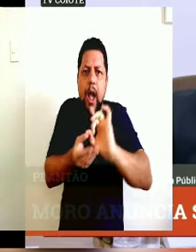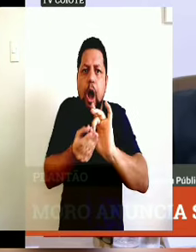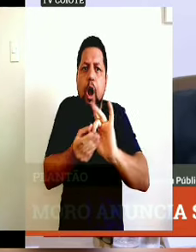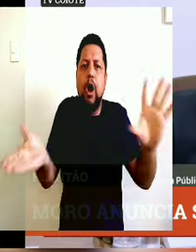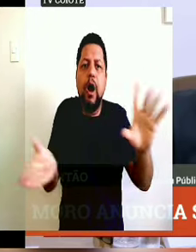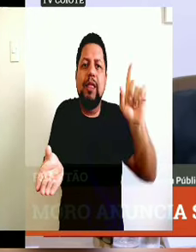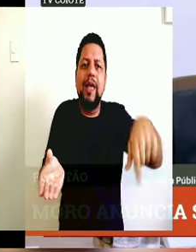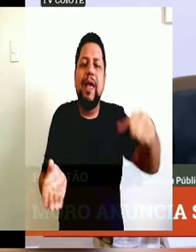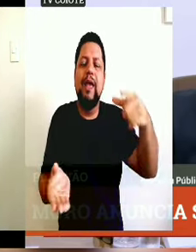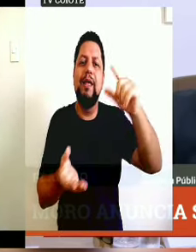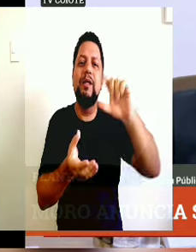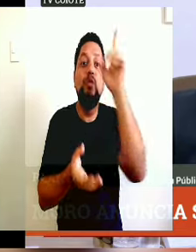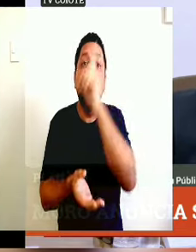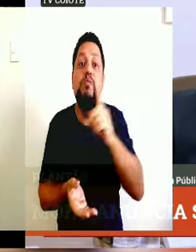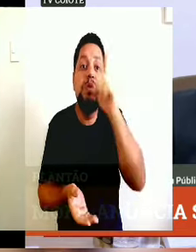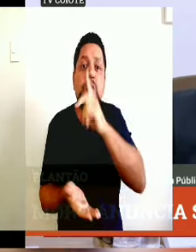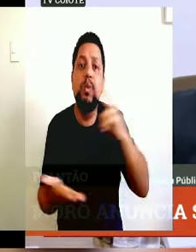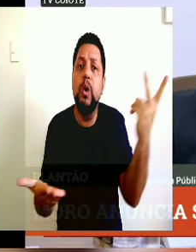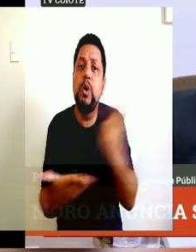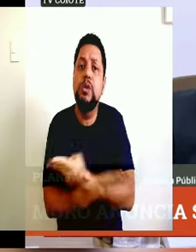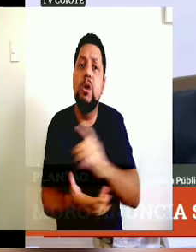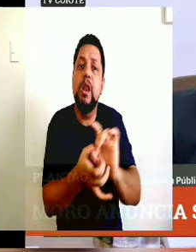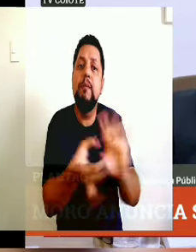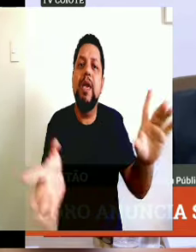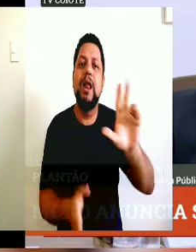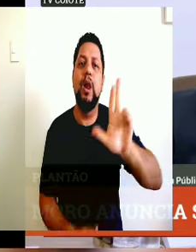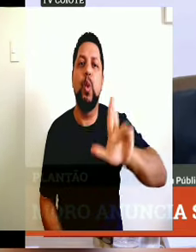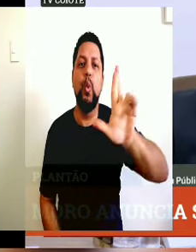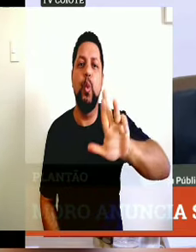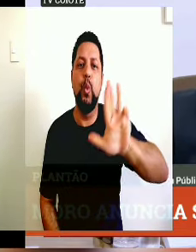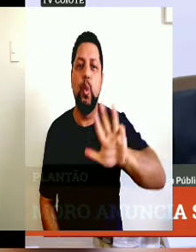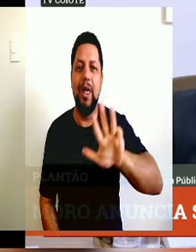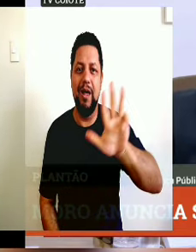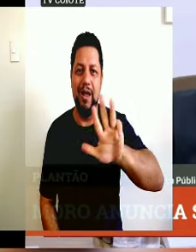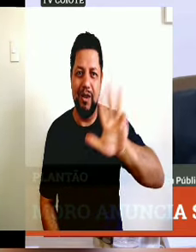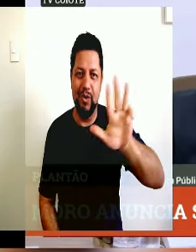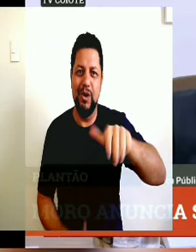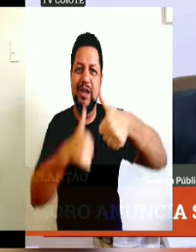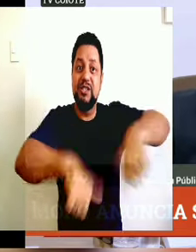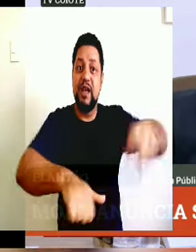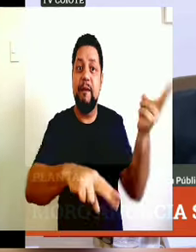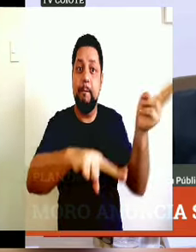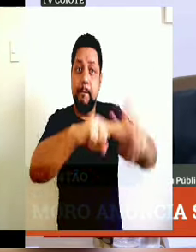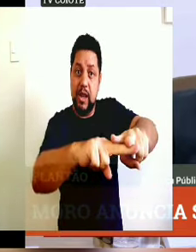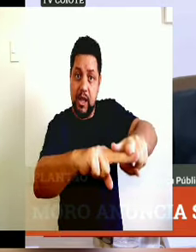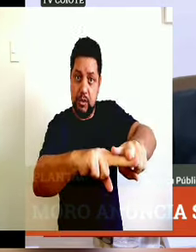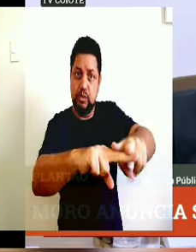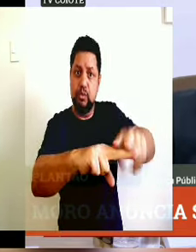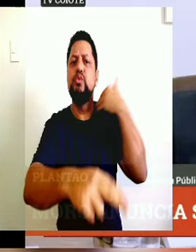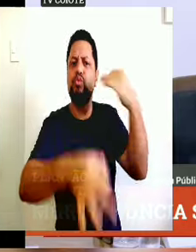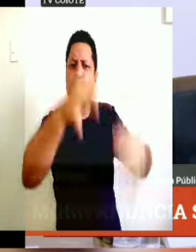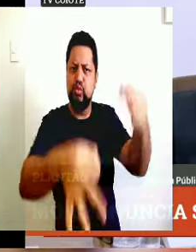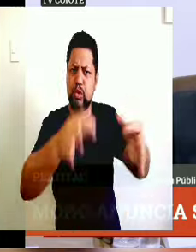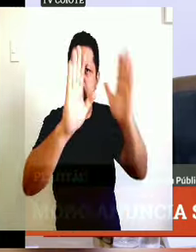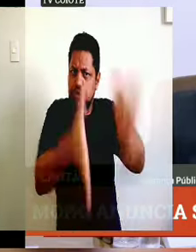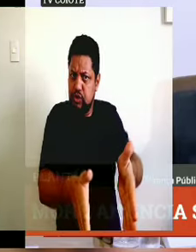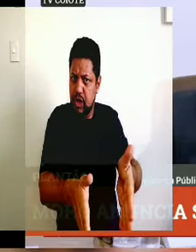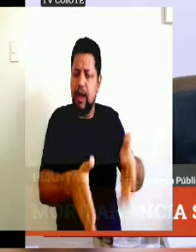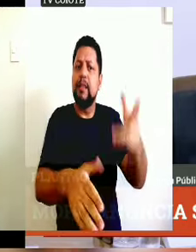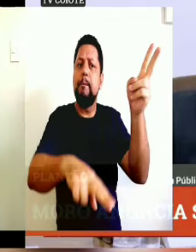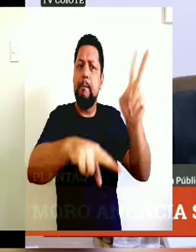soltura ilegal do presidente Luiz Inácio Lula da Silva, então condenado por corrupção,